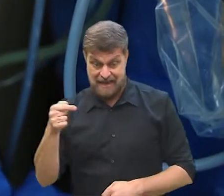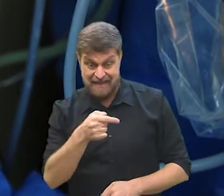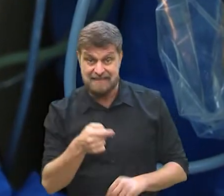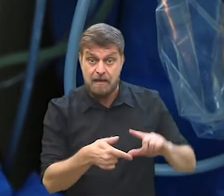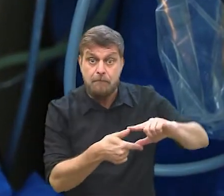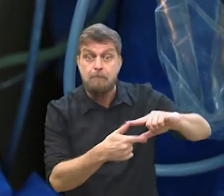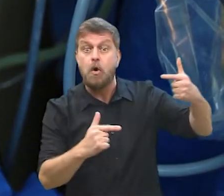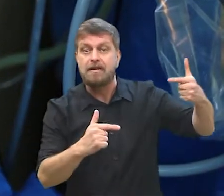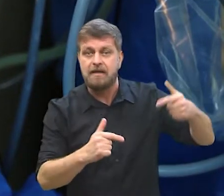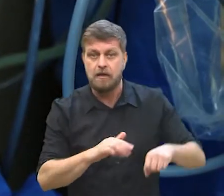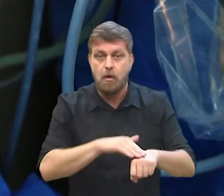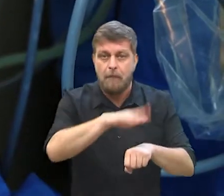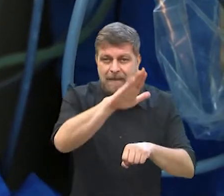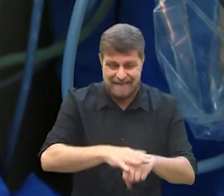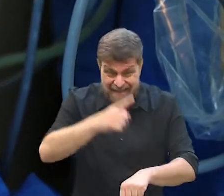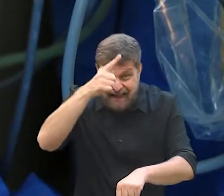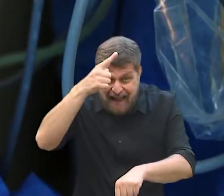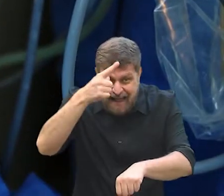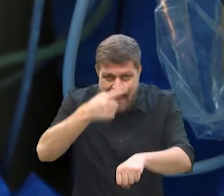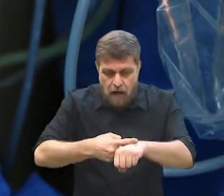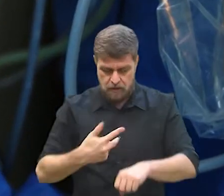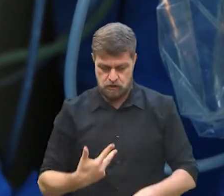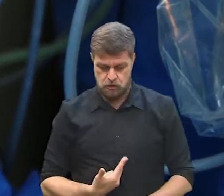chegou? Na hora de operar,